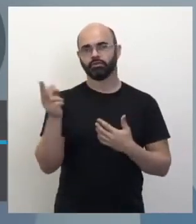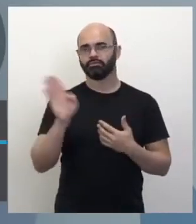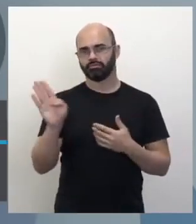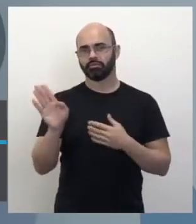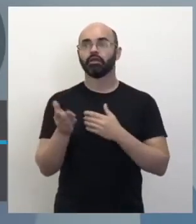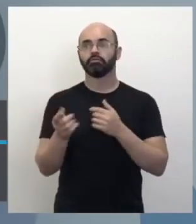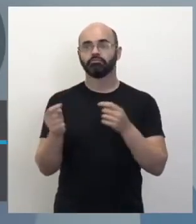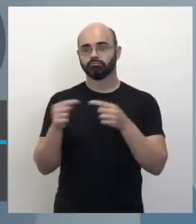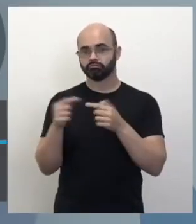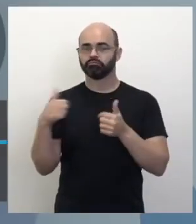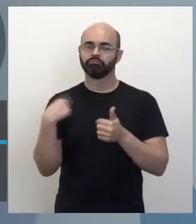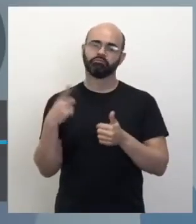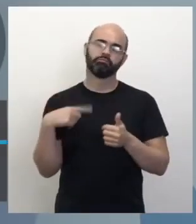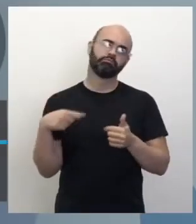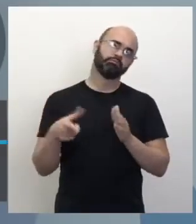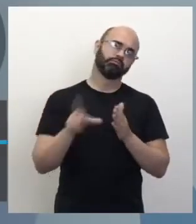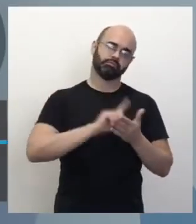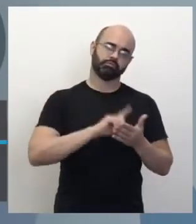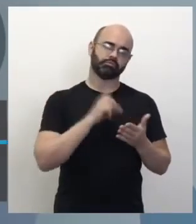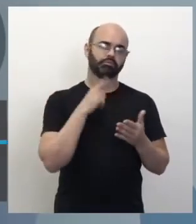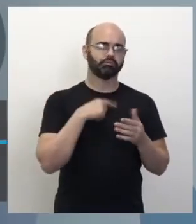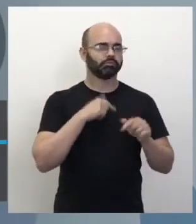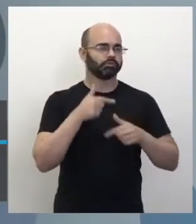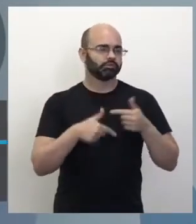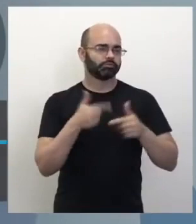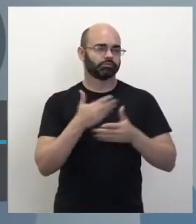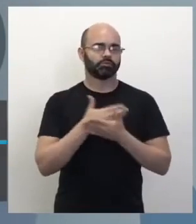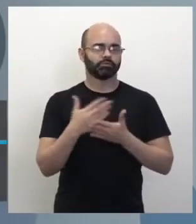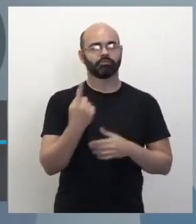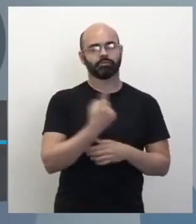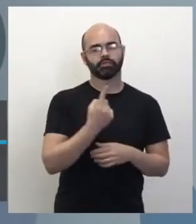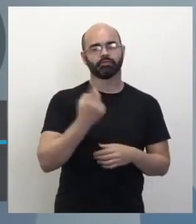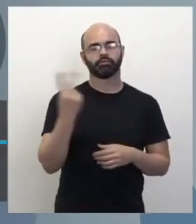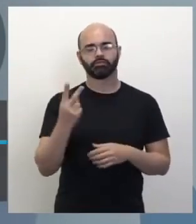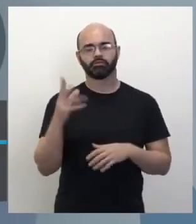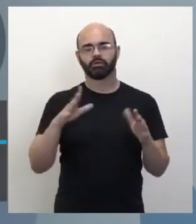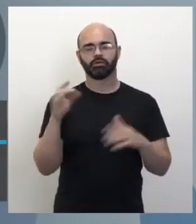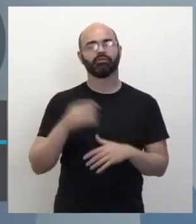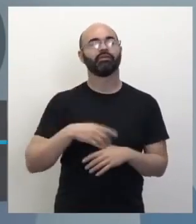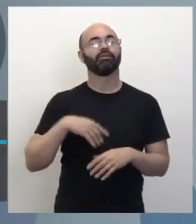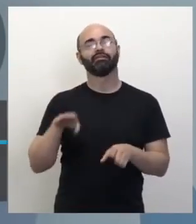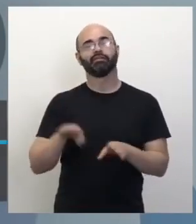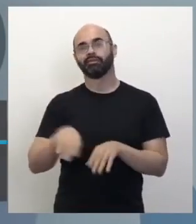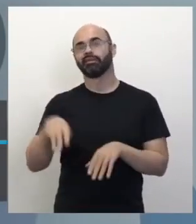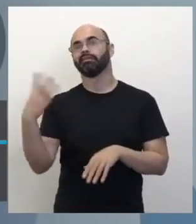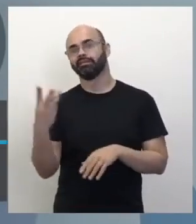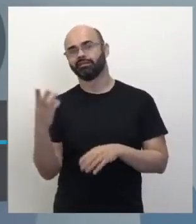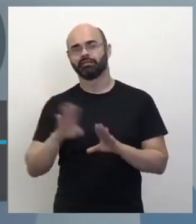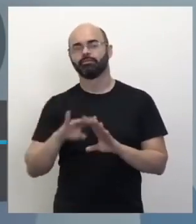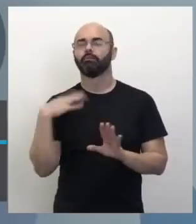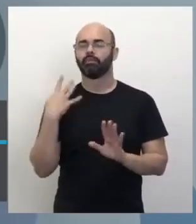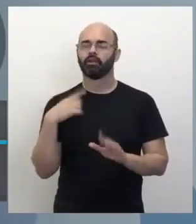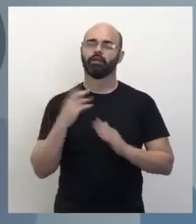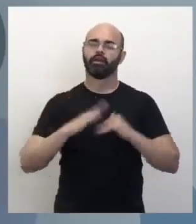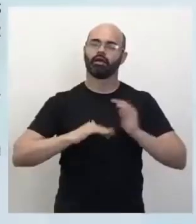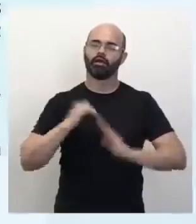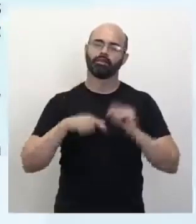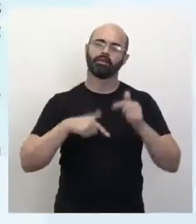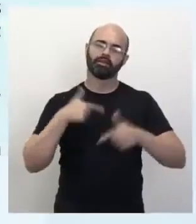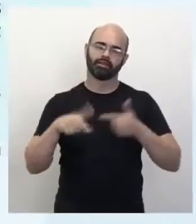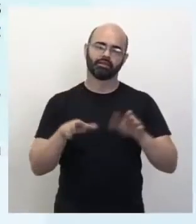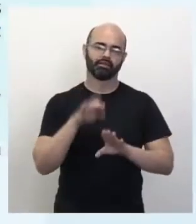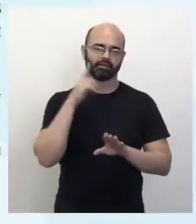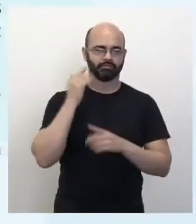vai trabalhando, e a gente trabalha com a habilidade do primeiro, do segundo, às vezes aparece até a habilidade do terceiro ali, mas a gente vai trabalhando a habilidade. Então, vão aparecer habilidades